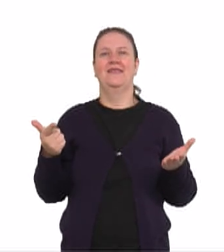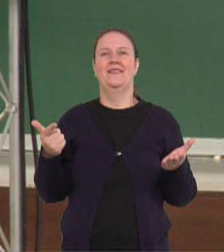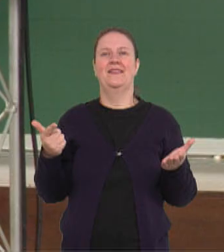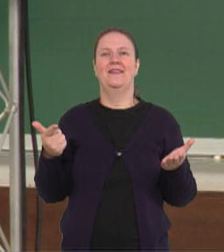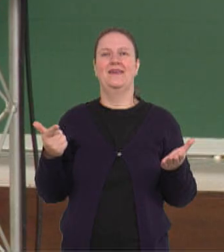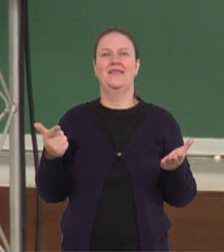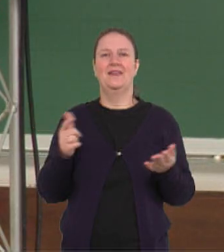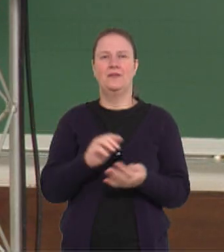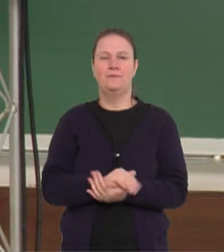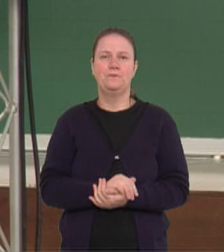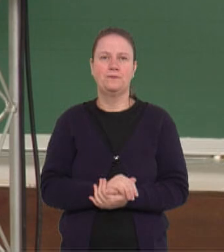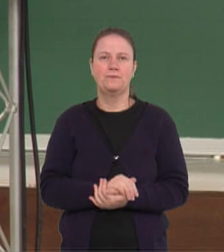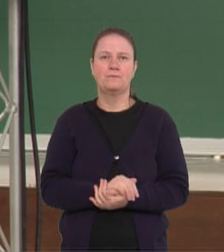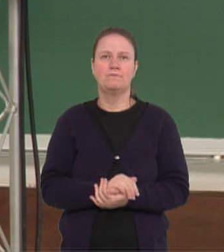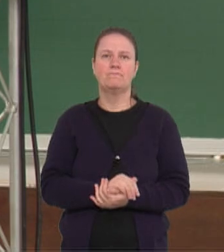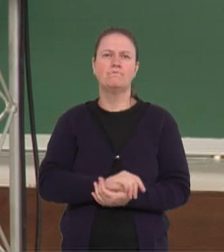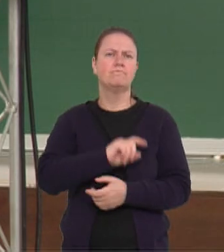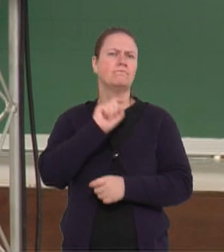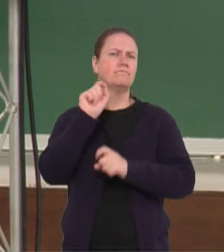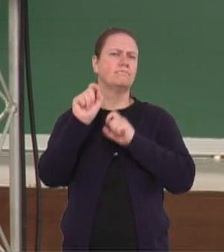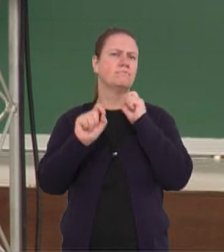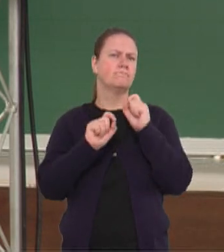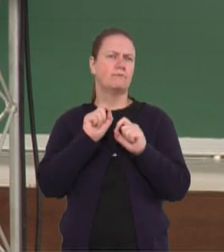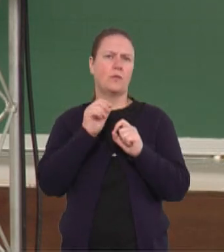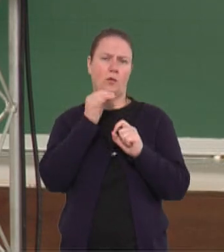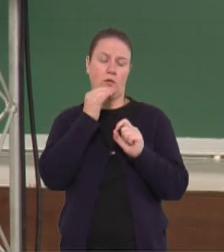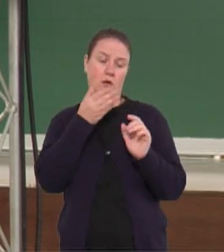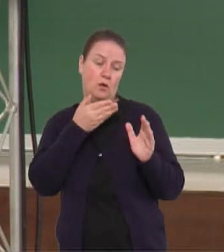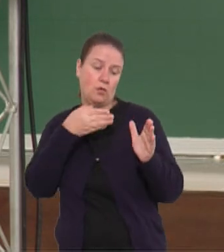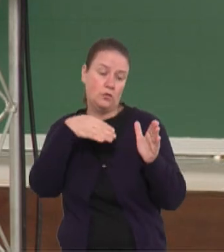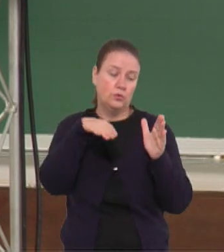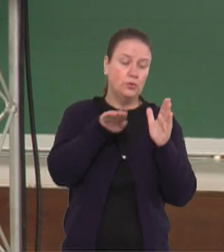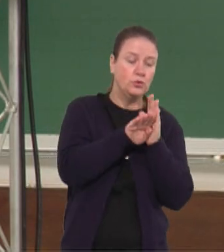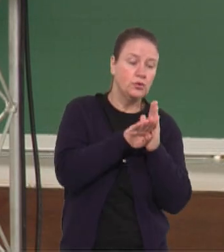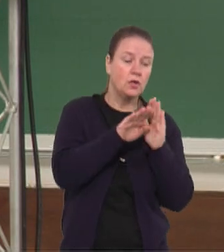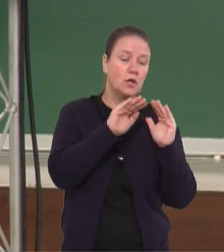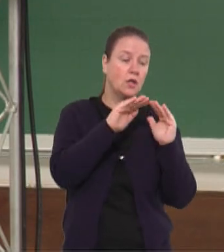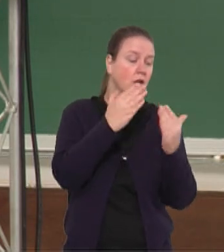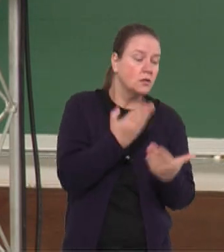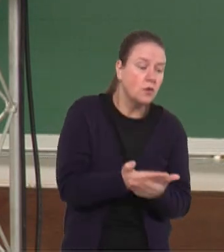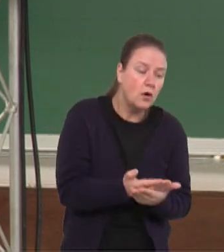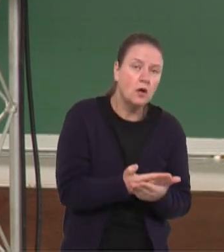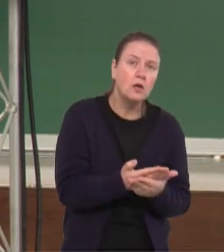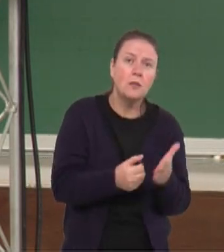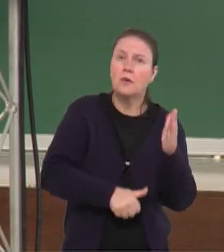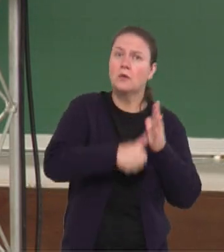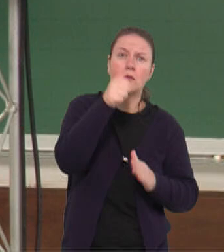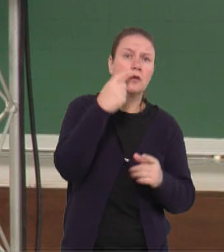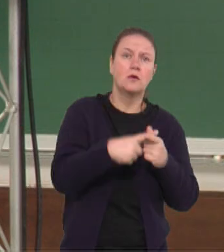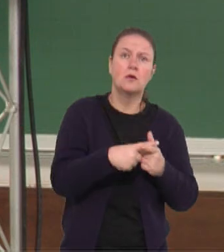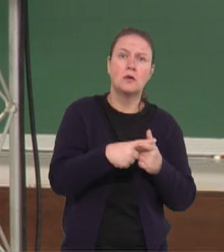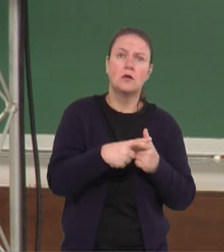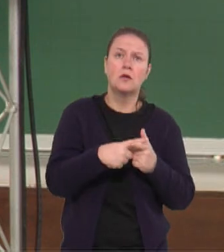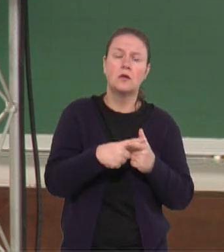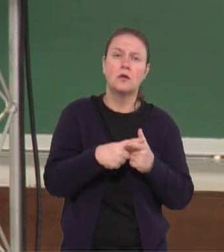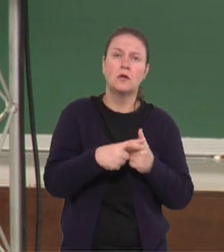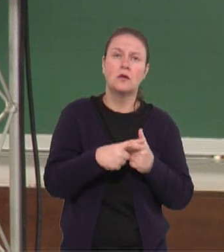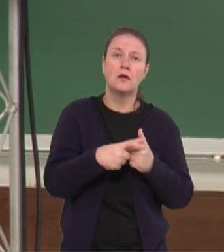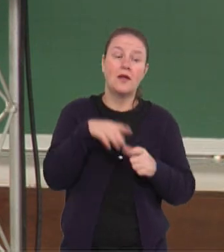abstrai. Quando entrei na escola é tempo. Quando eu entrei na escola é tempo do meu